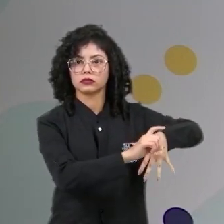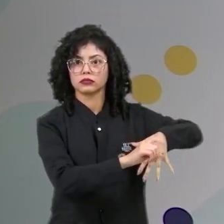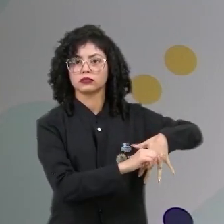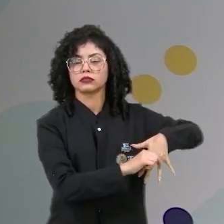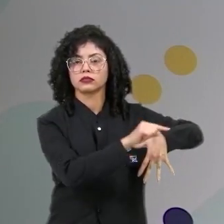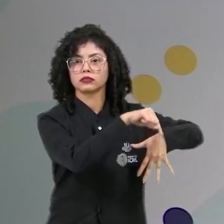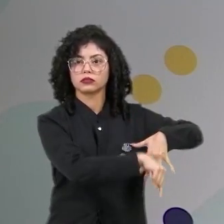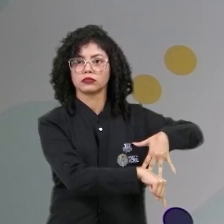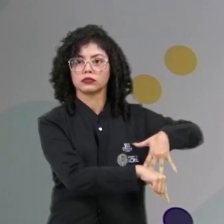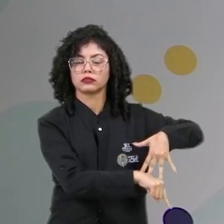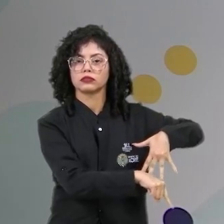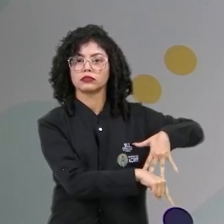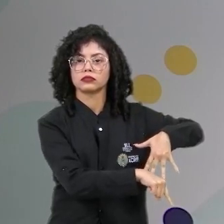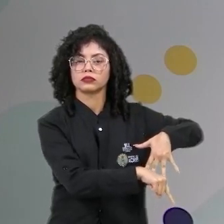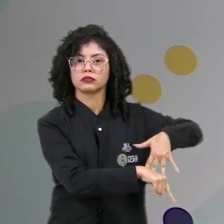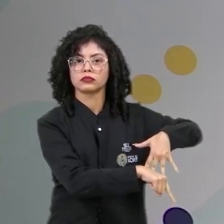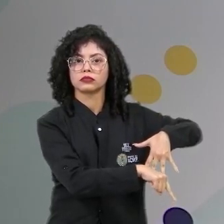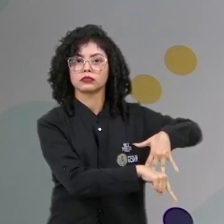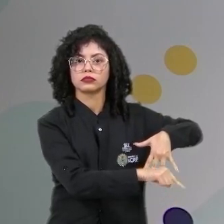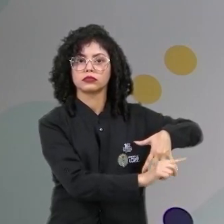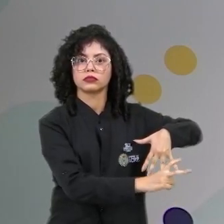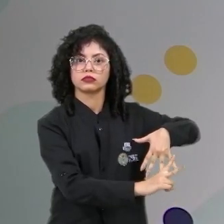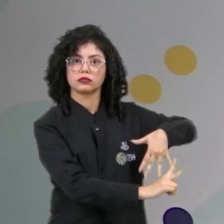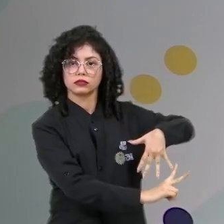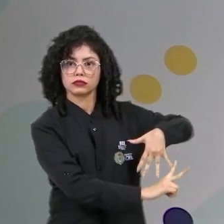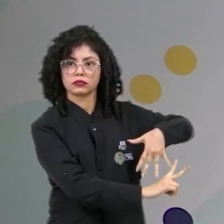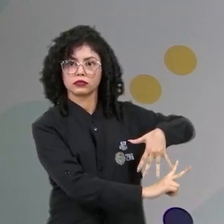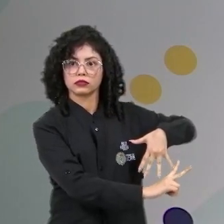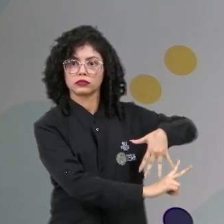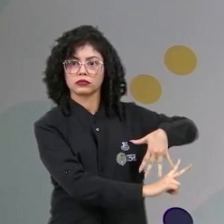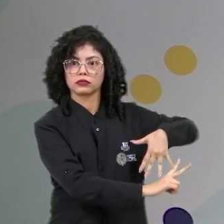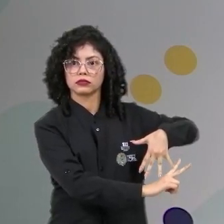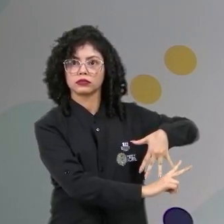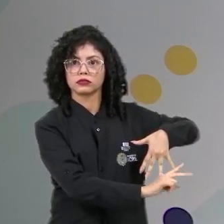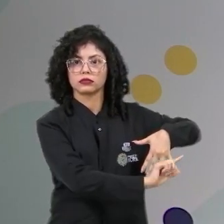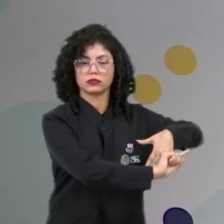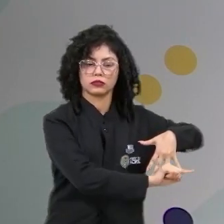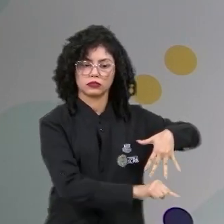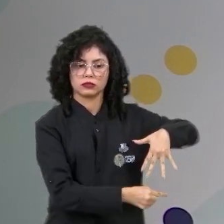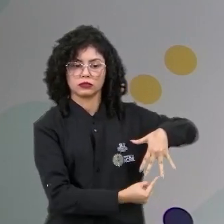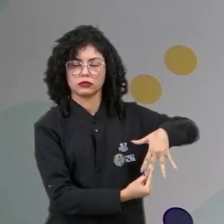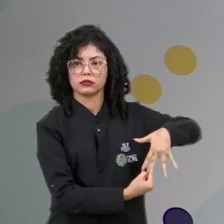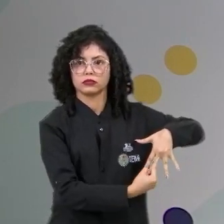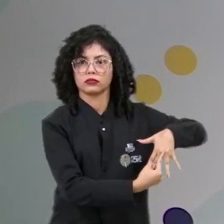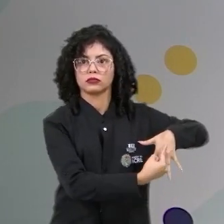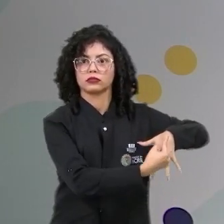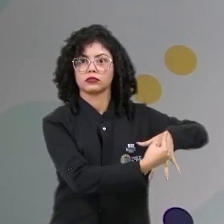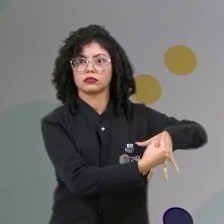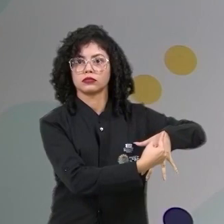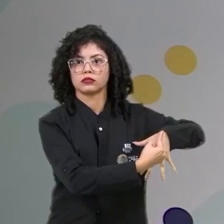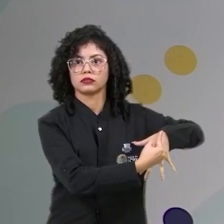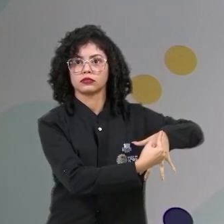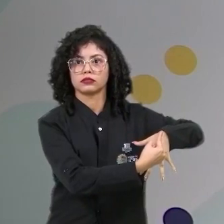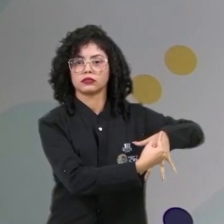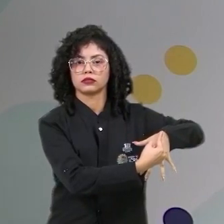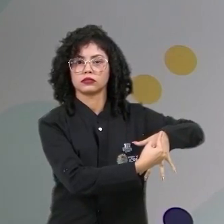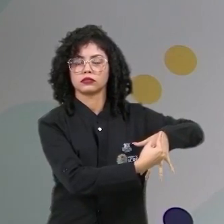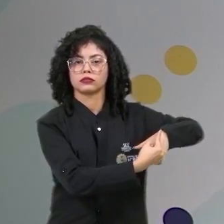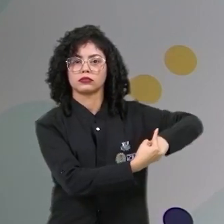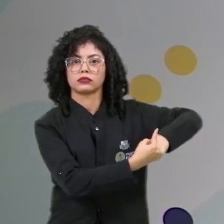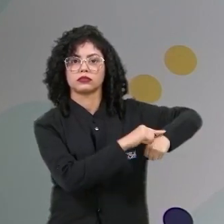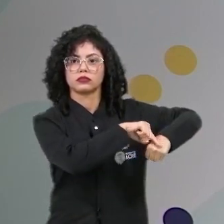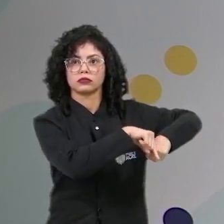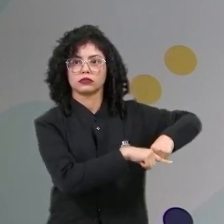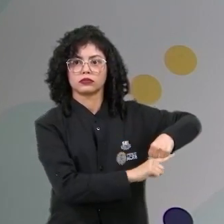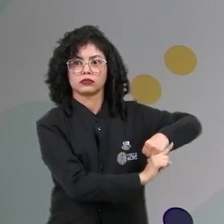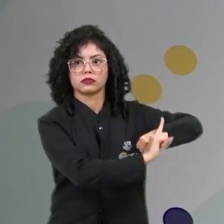arterial para o ventrículo esquerdo. O ventrículo esquerdo manda, então, sangue para a artéria aorta,